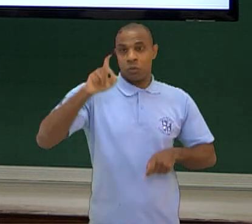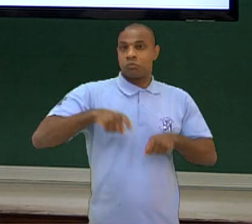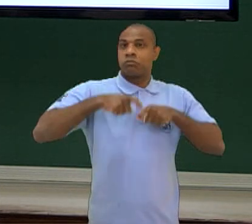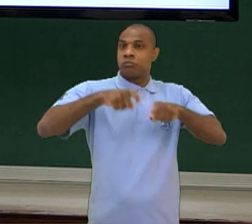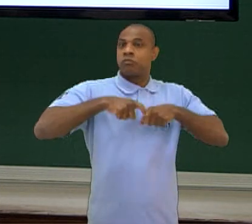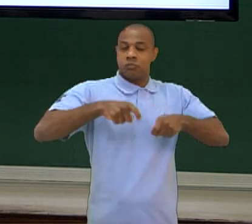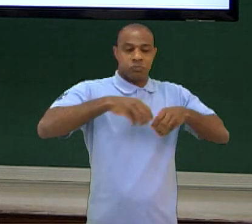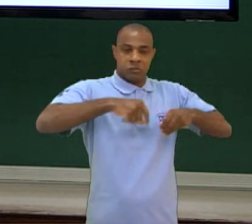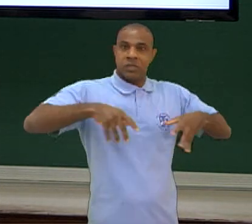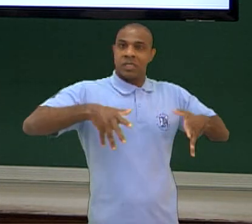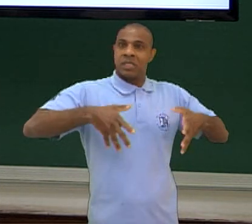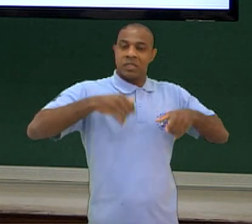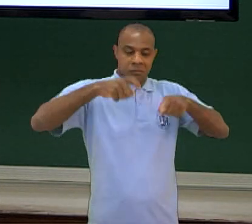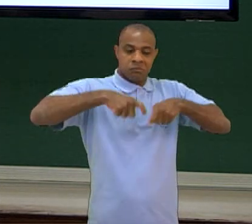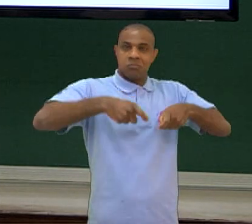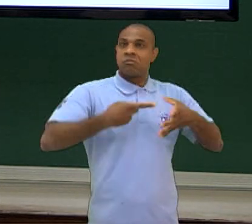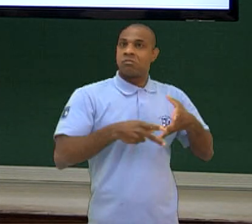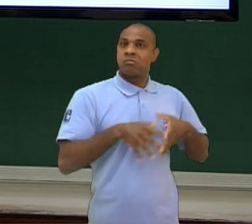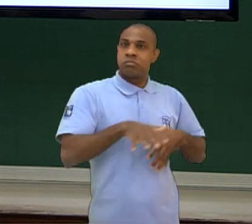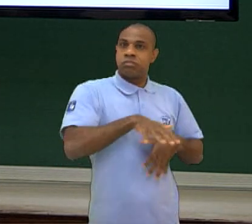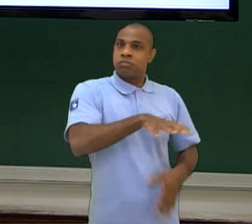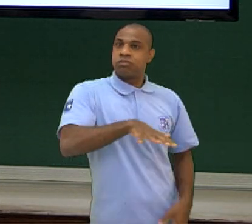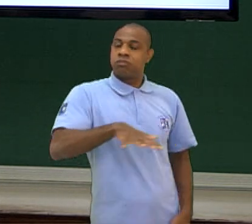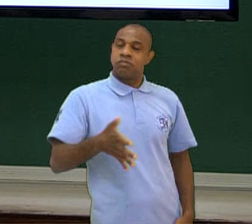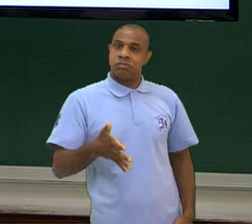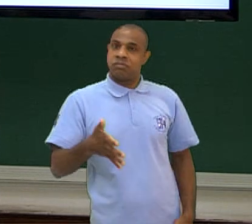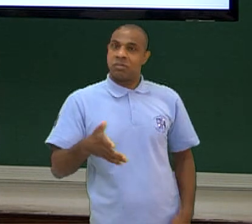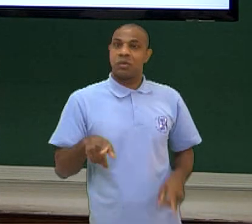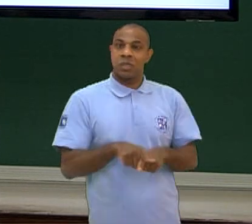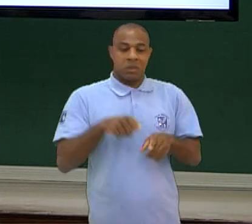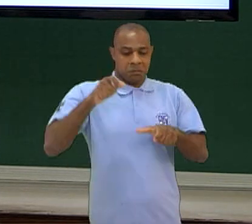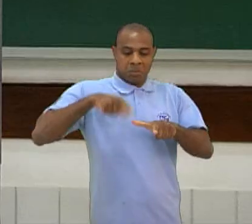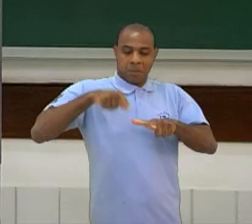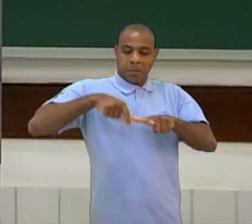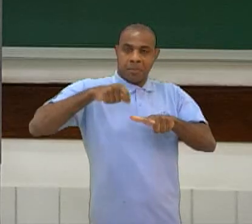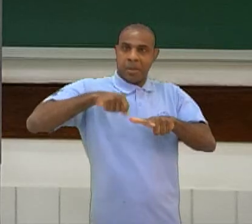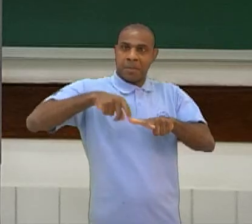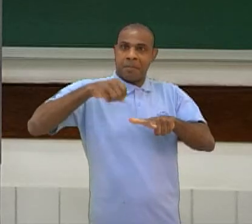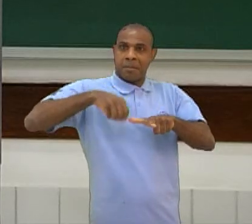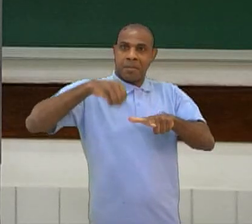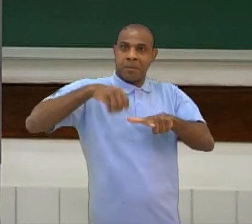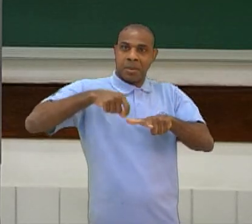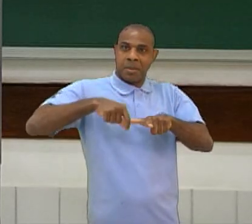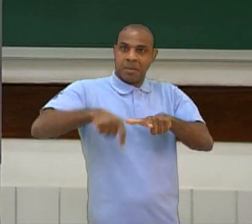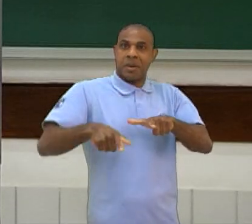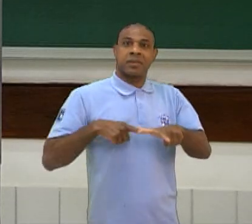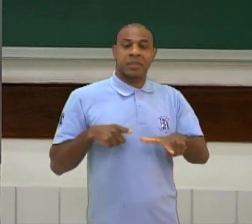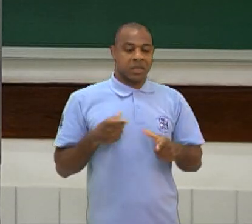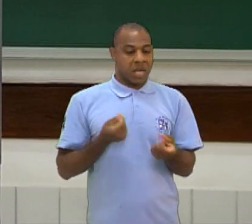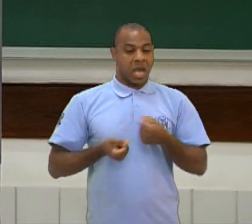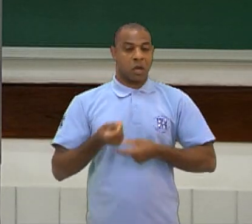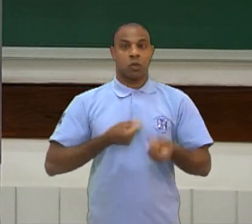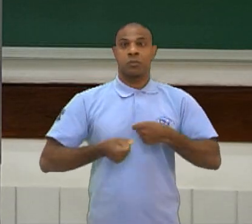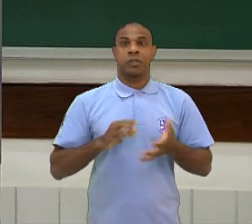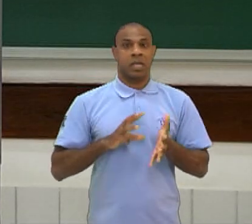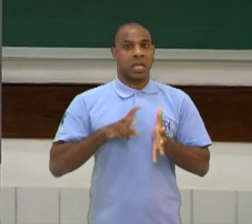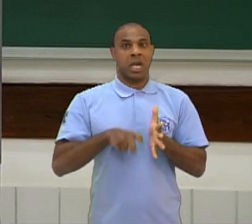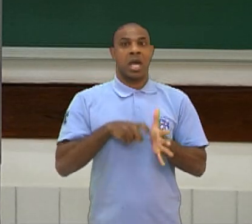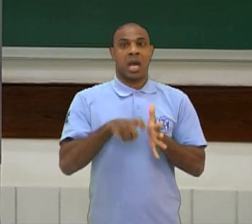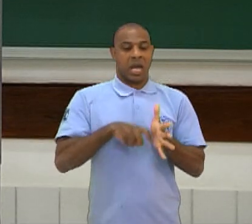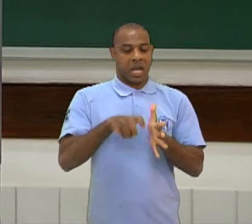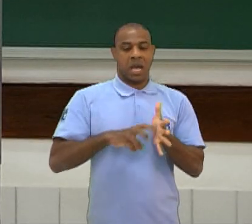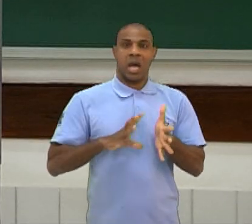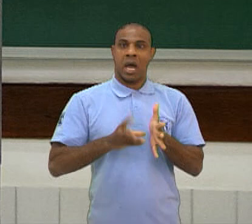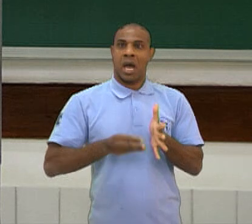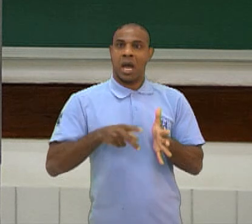ele se consolida a partir do esquema econômico do plantation. Então, uma economia que é agrária,